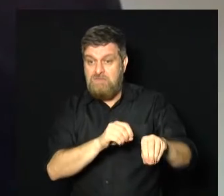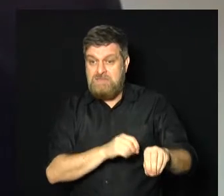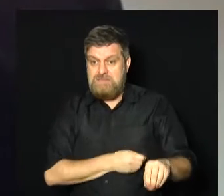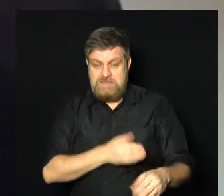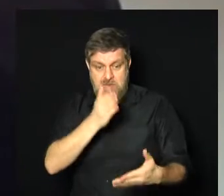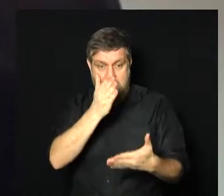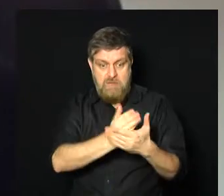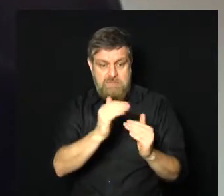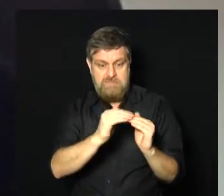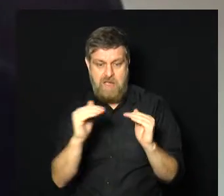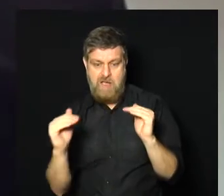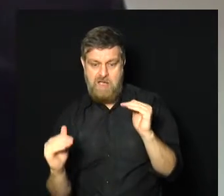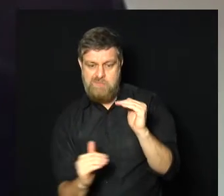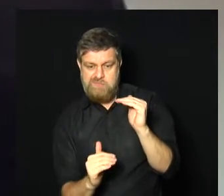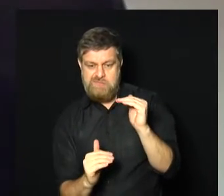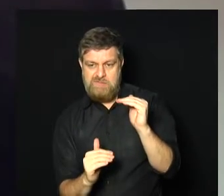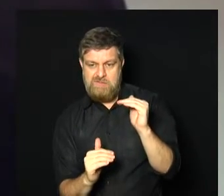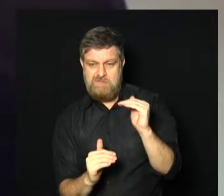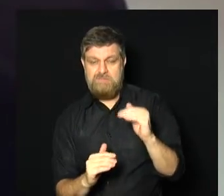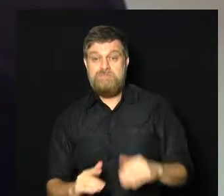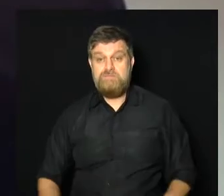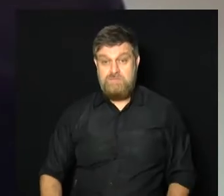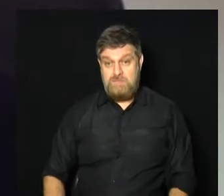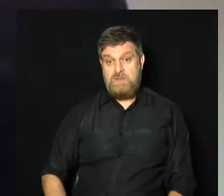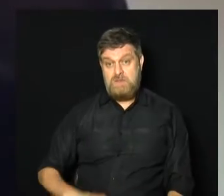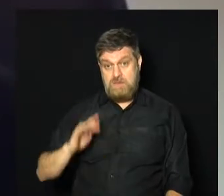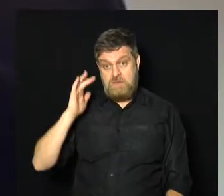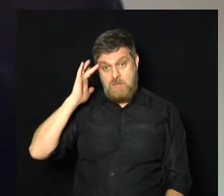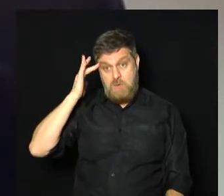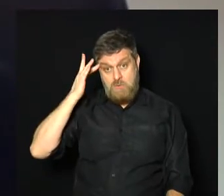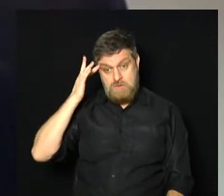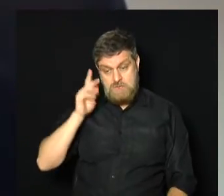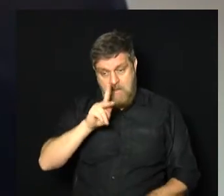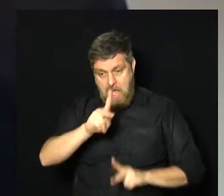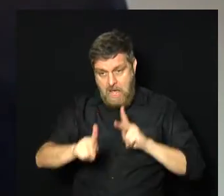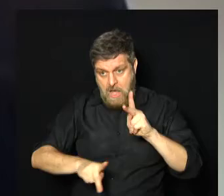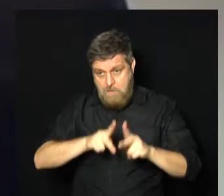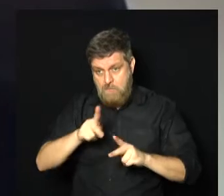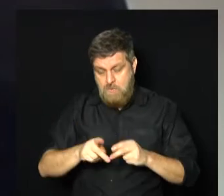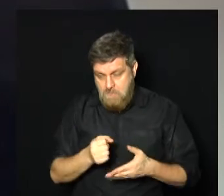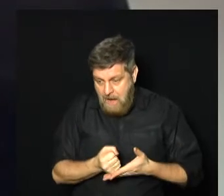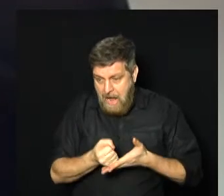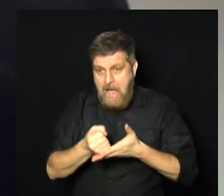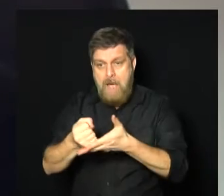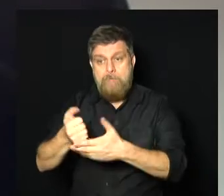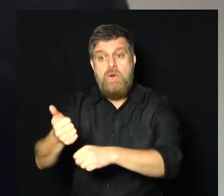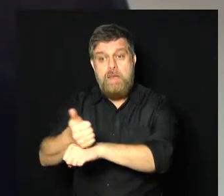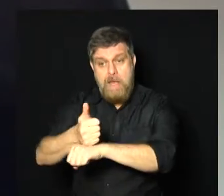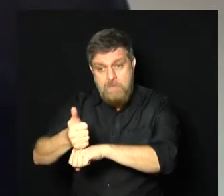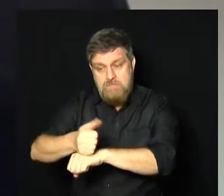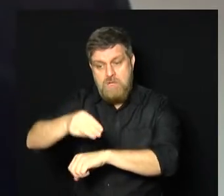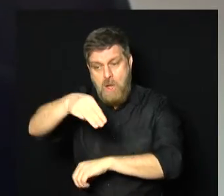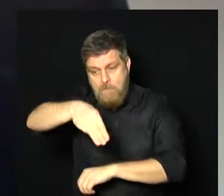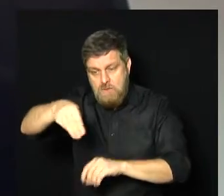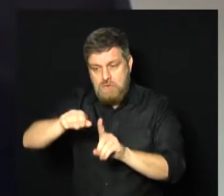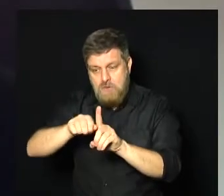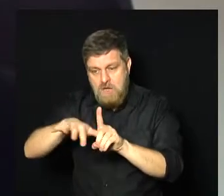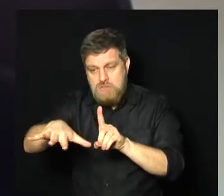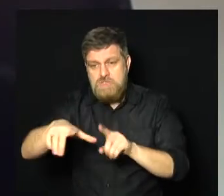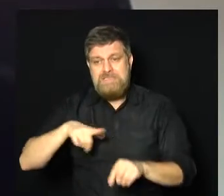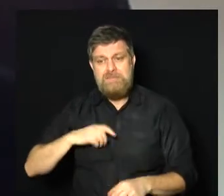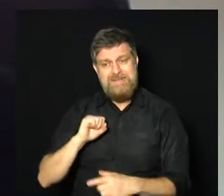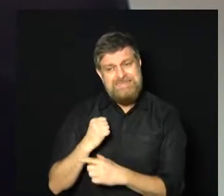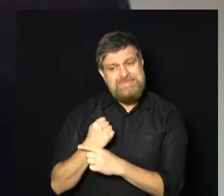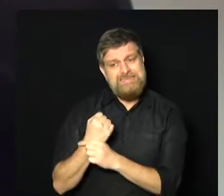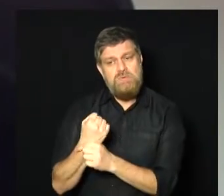desigualdades. Então, eu acho que é super importante a população apoiar a luta das monitores e das agentes como uma garantia de que as